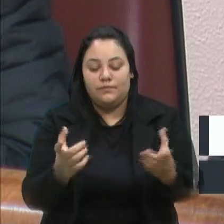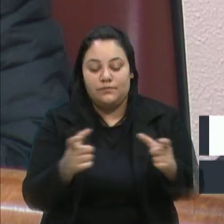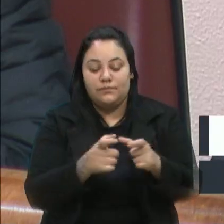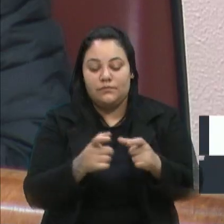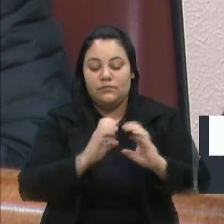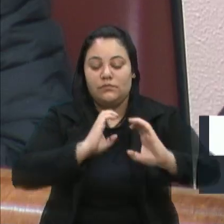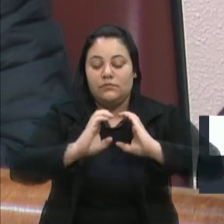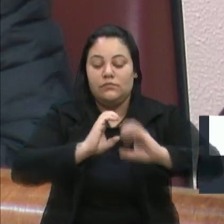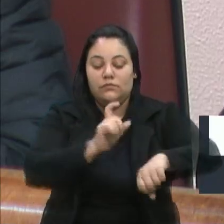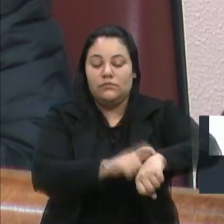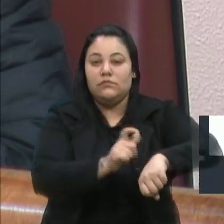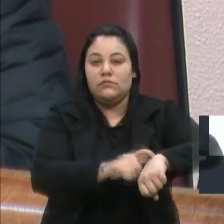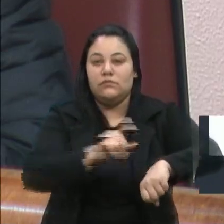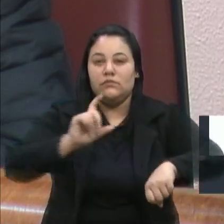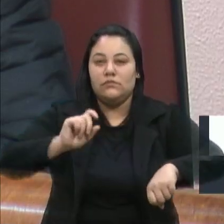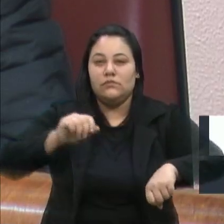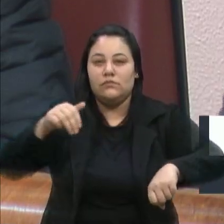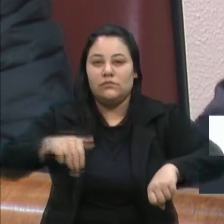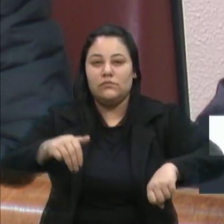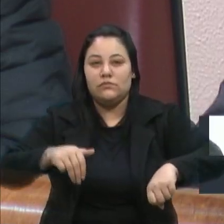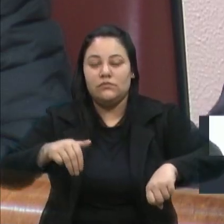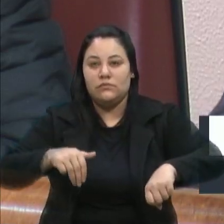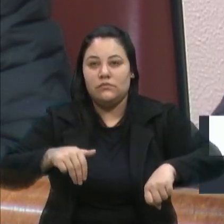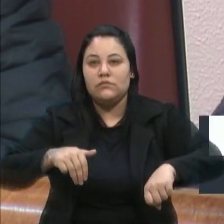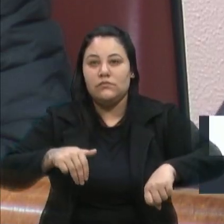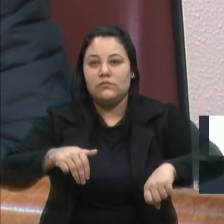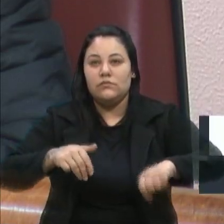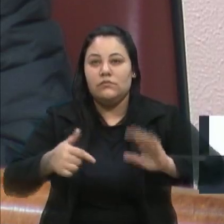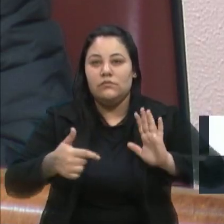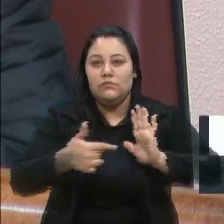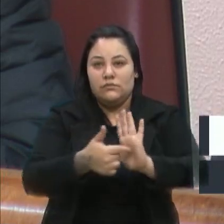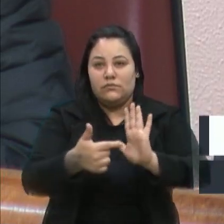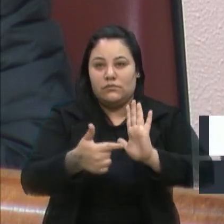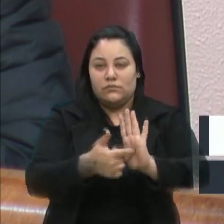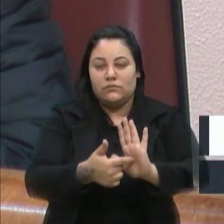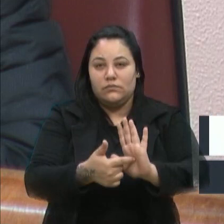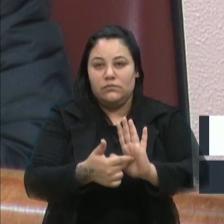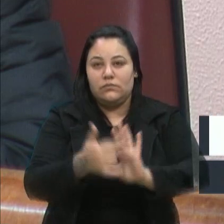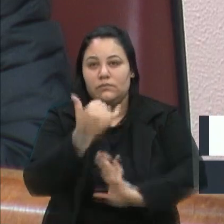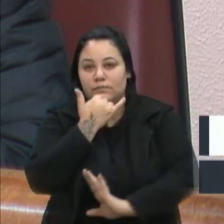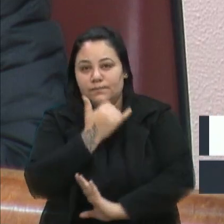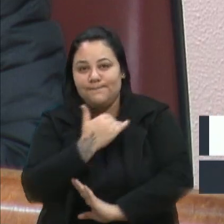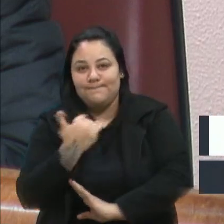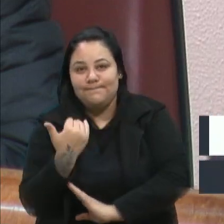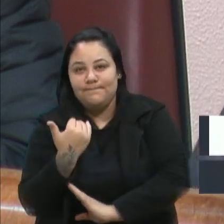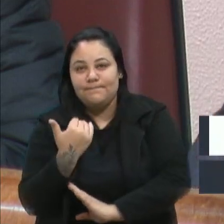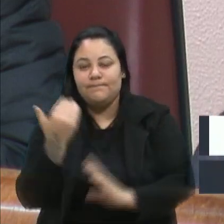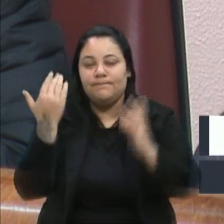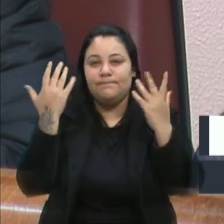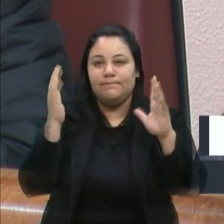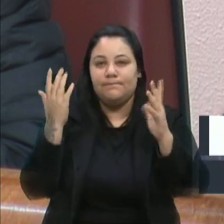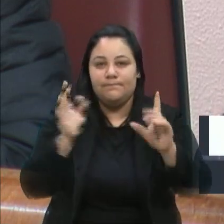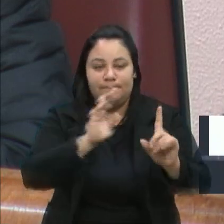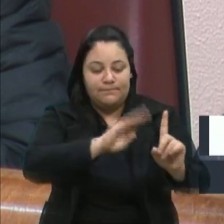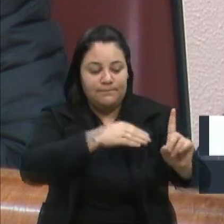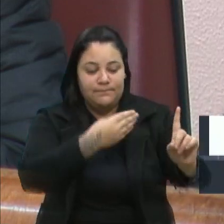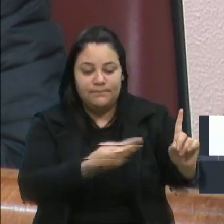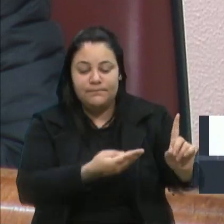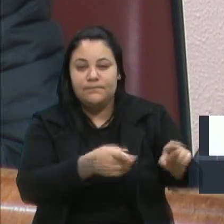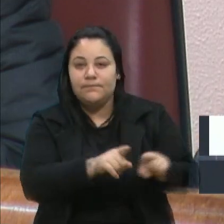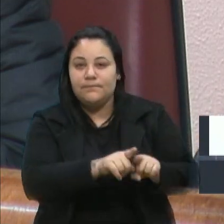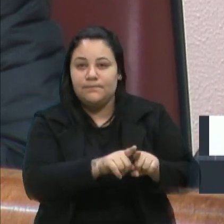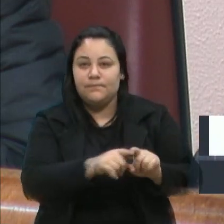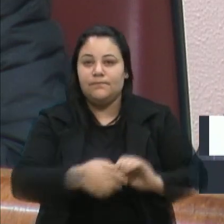votações pelo tempo de 10 minutos para a apresentação de votos de pesar, de louvor e de